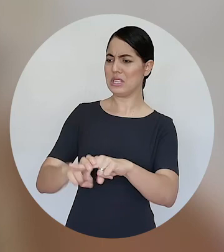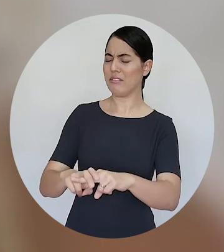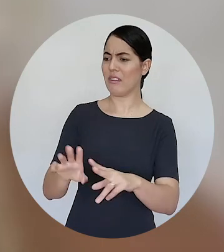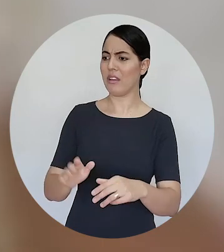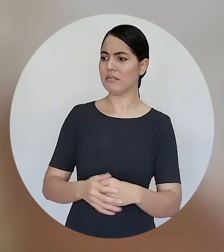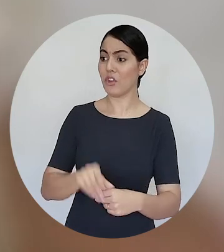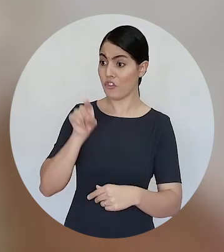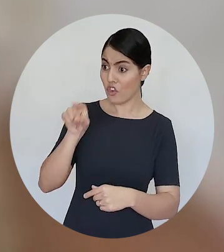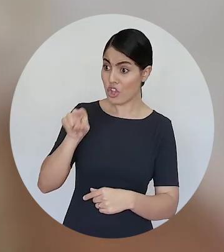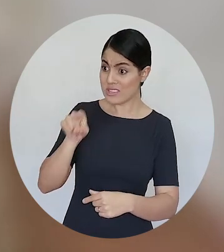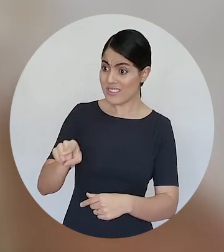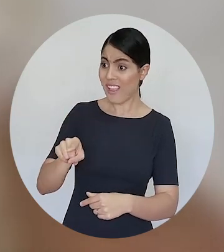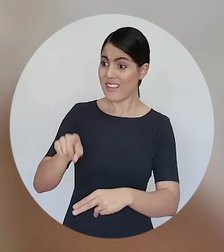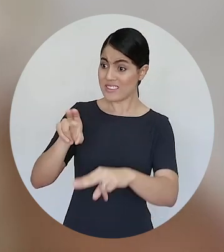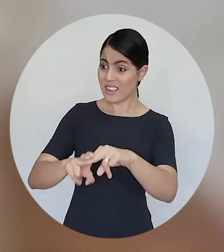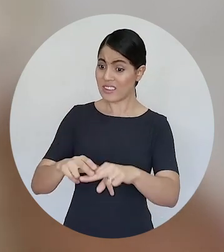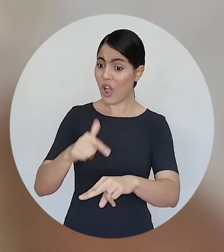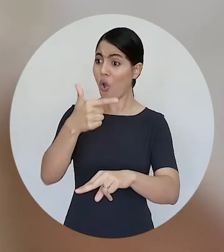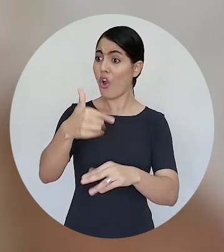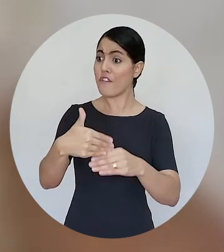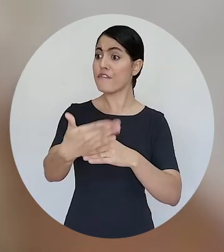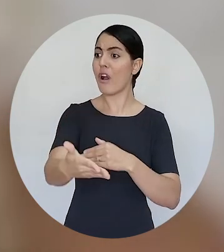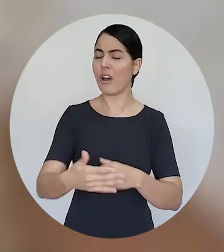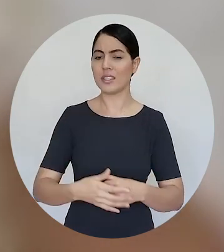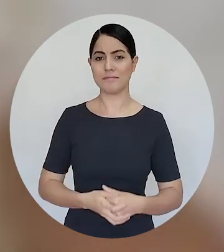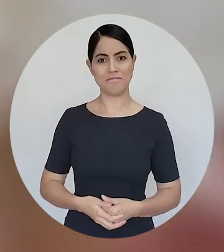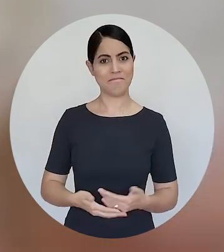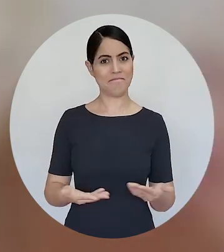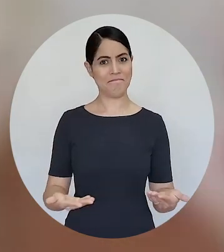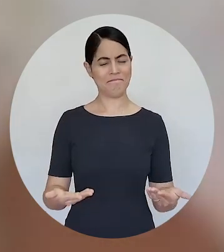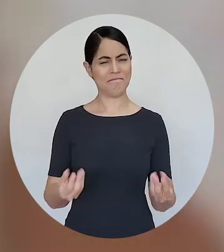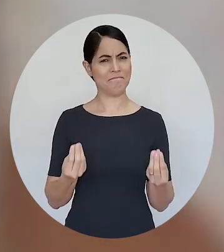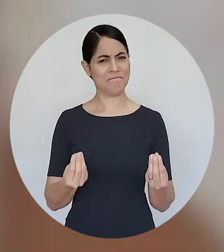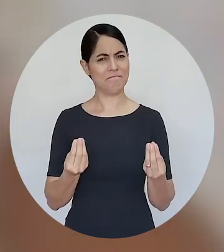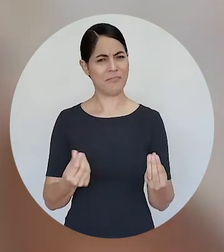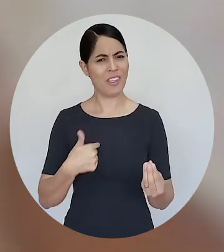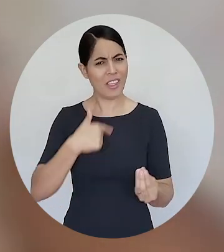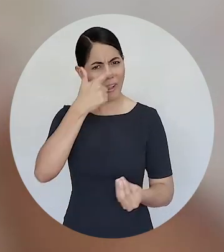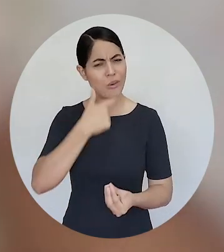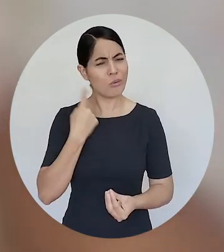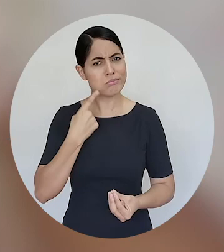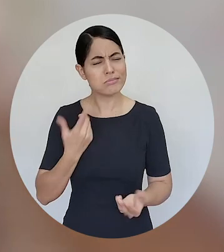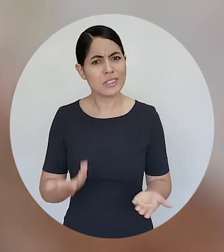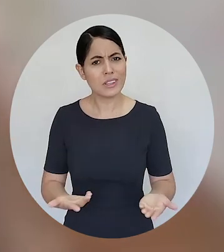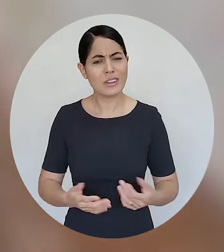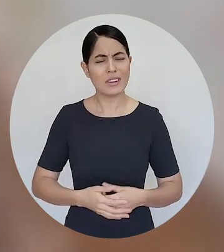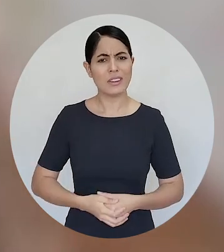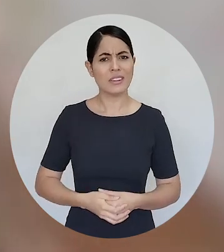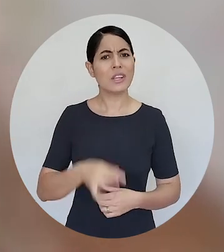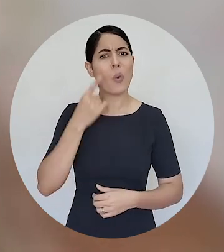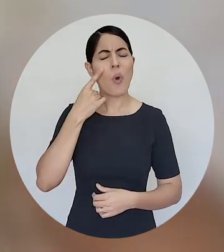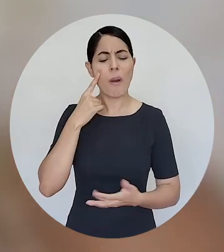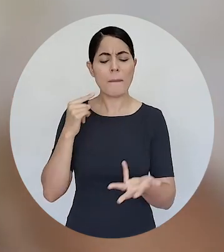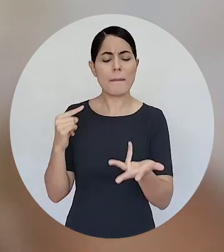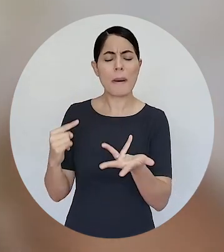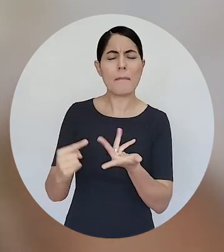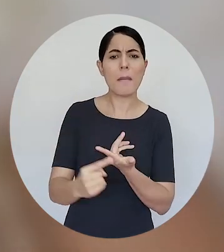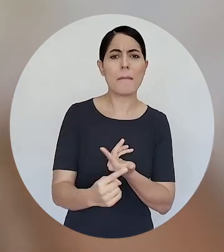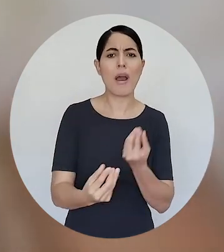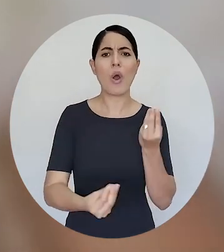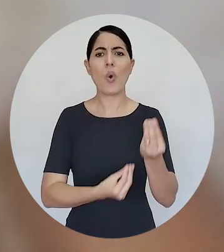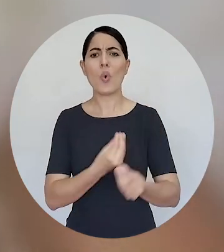réu, sentar, que o lugar era aguardando do lado de fora. Perceba o quanto